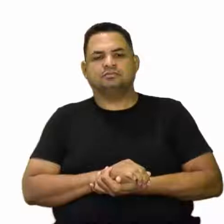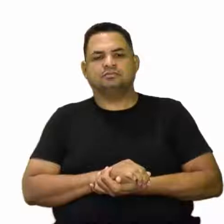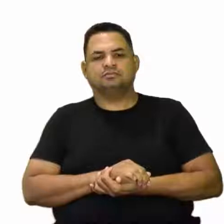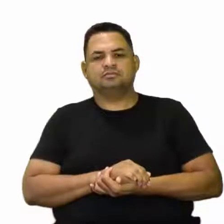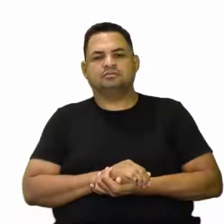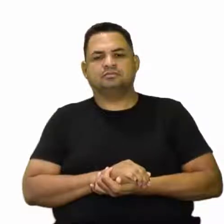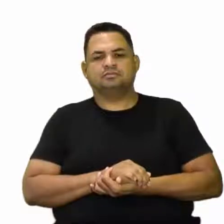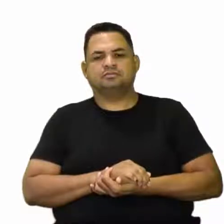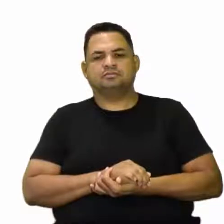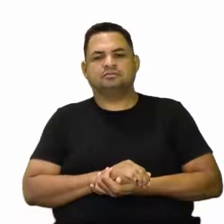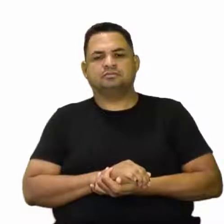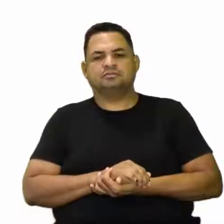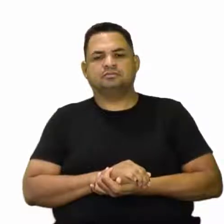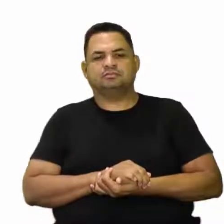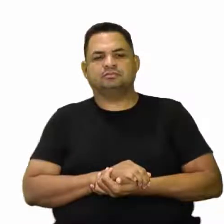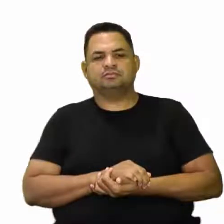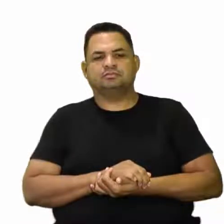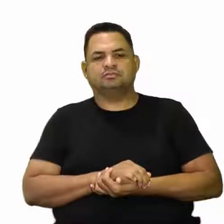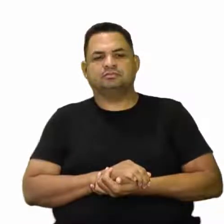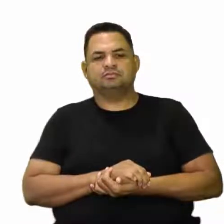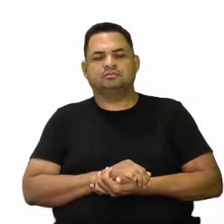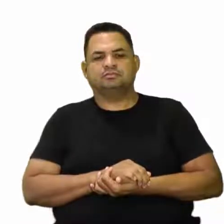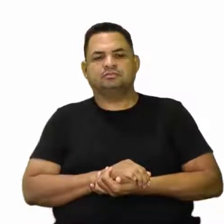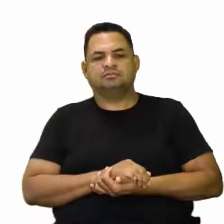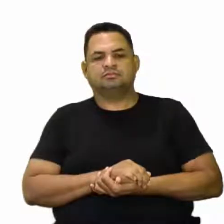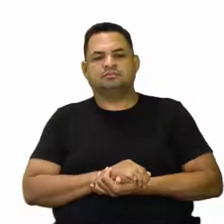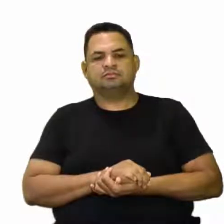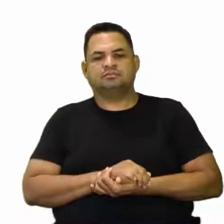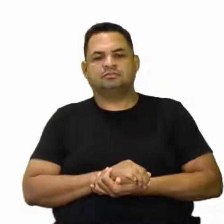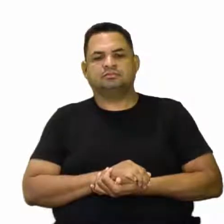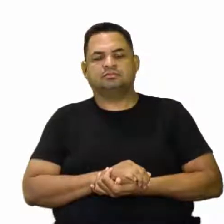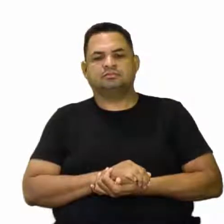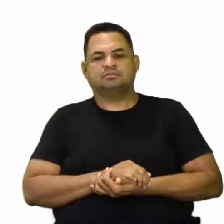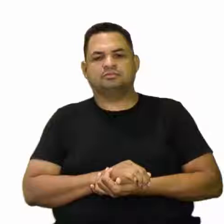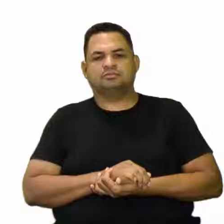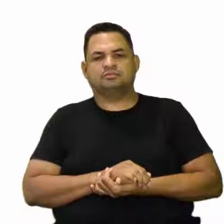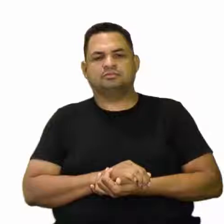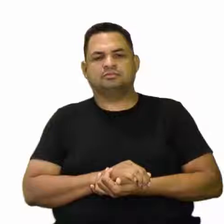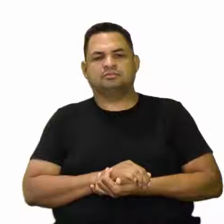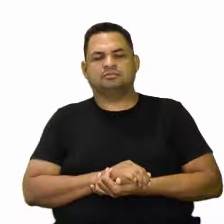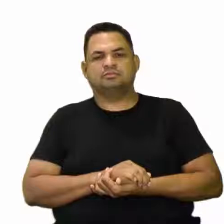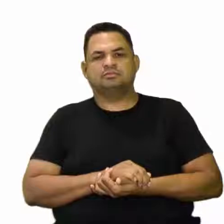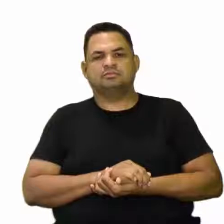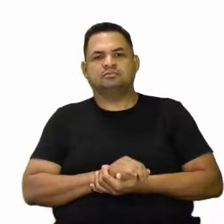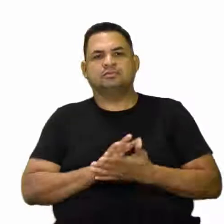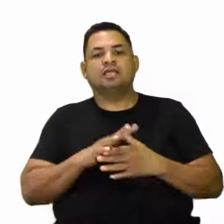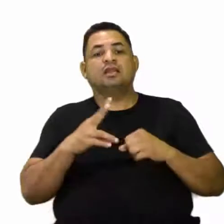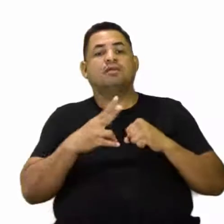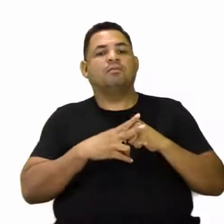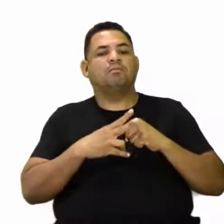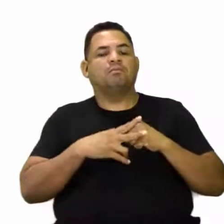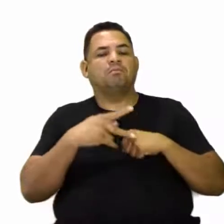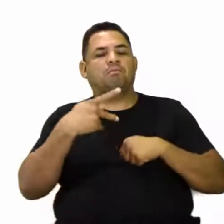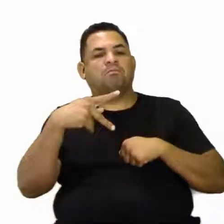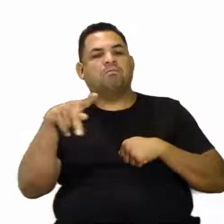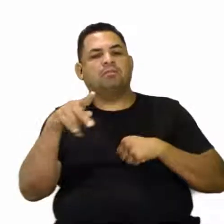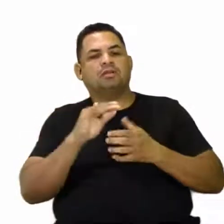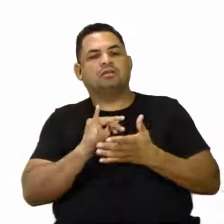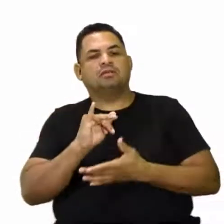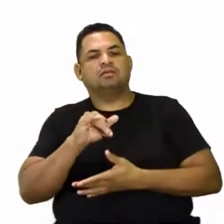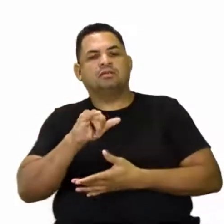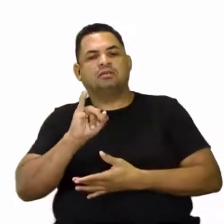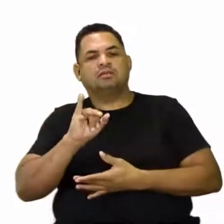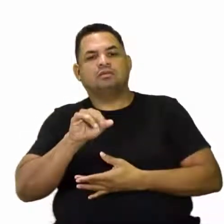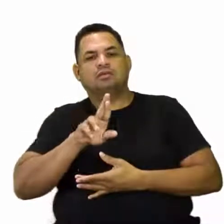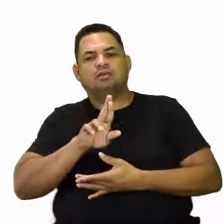outros cantaríamos, vós outros cantarias, eles cantariam. Para os verbos